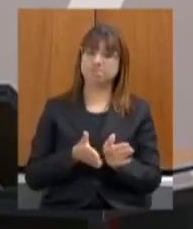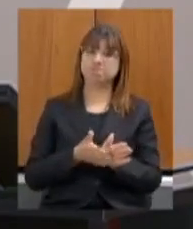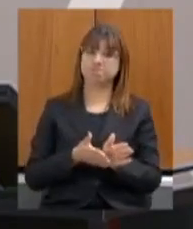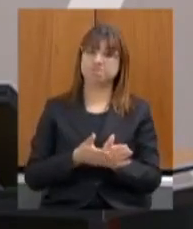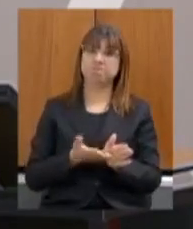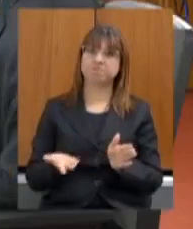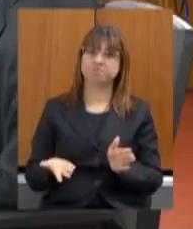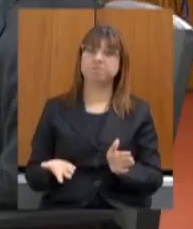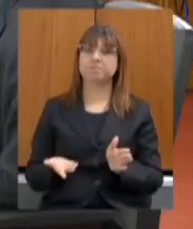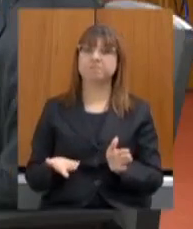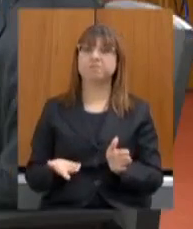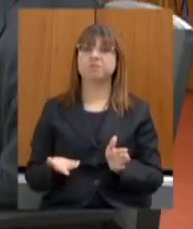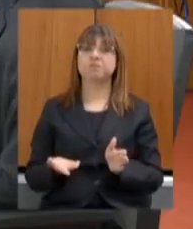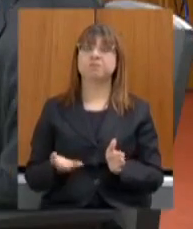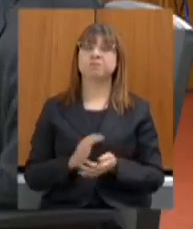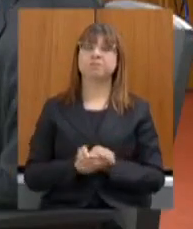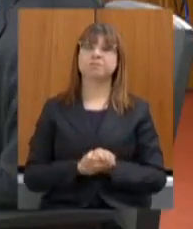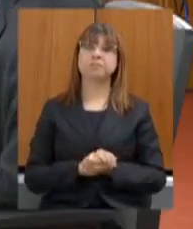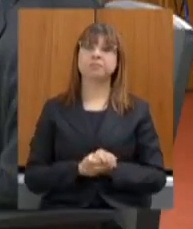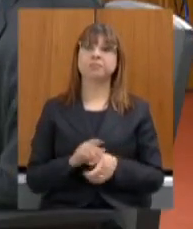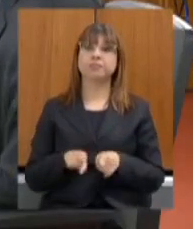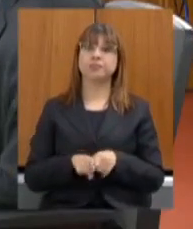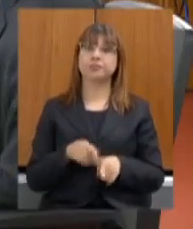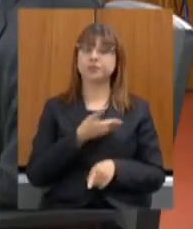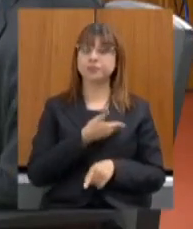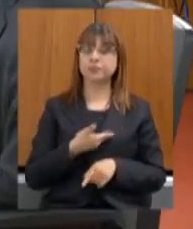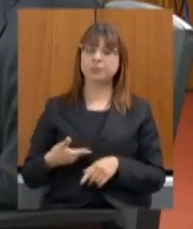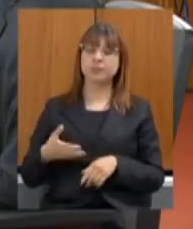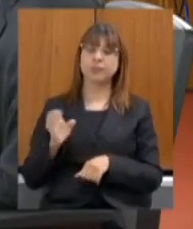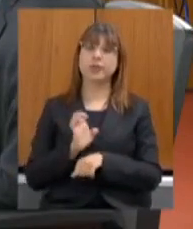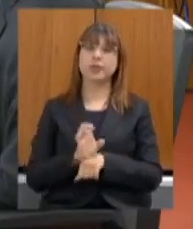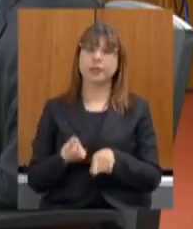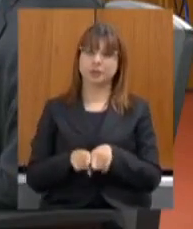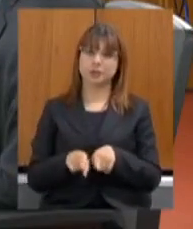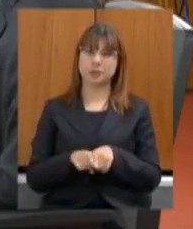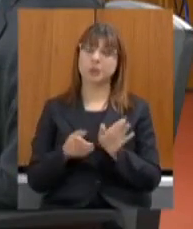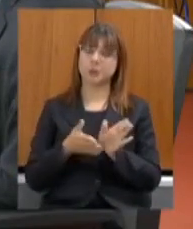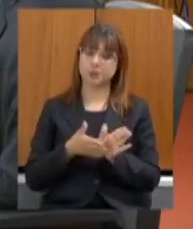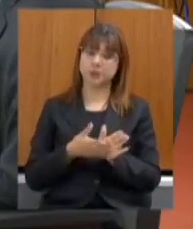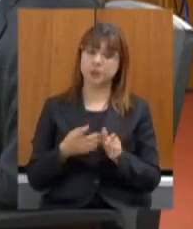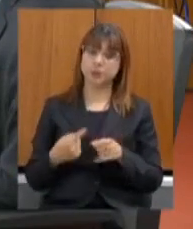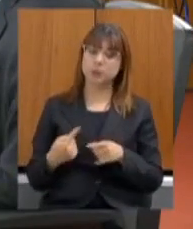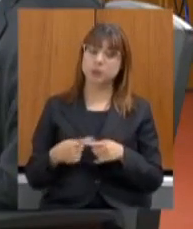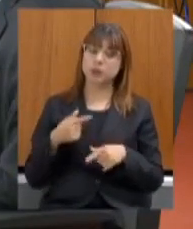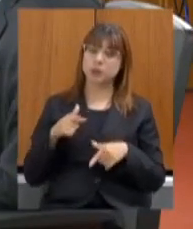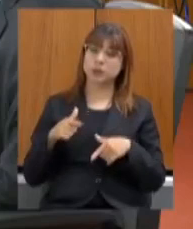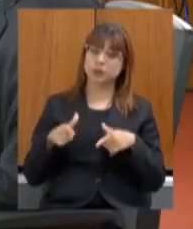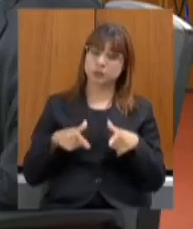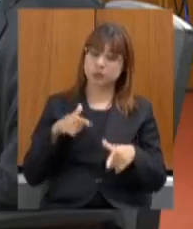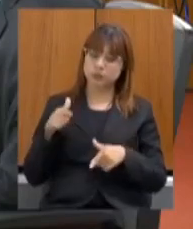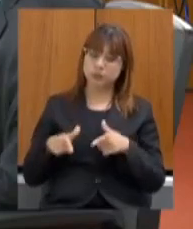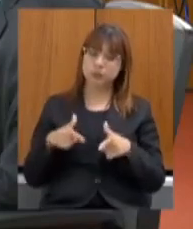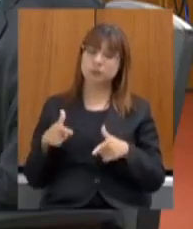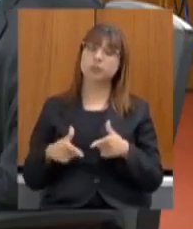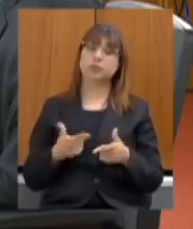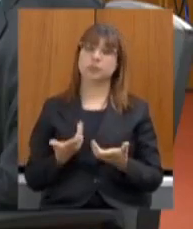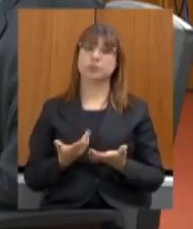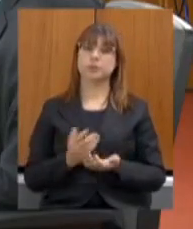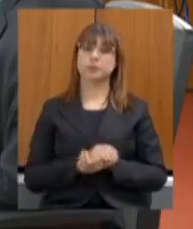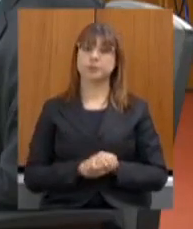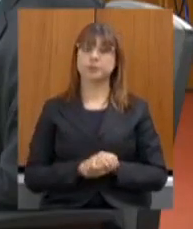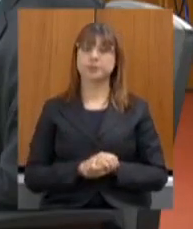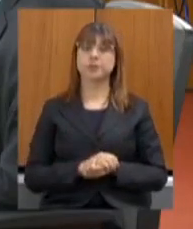iniciativa e o nosso governo do Estado também, porque está participando de forma muito ativa e